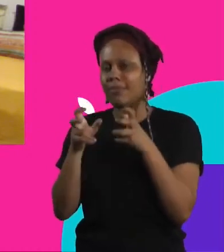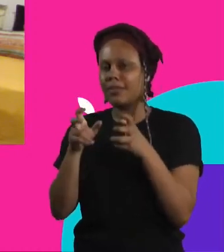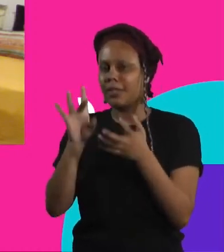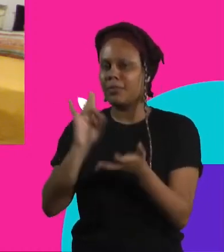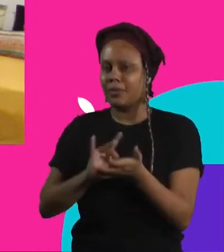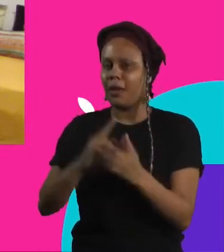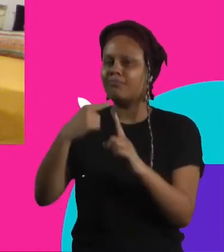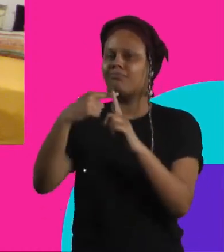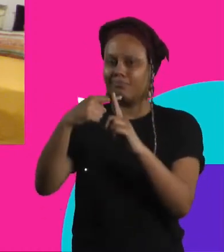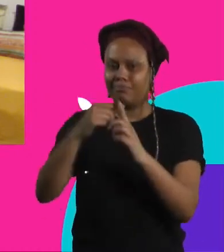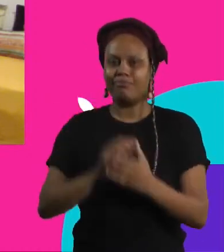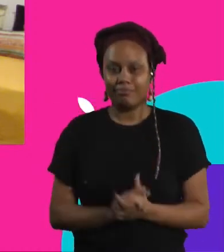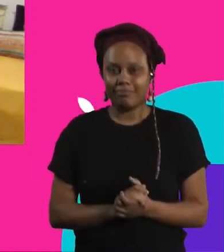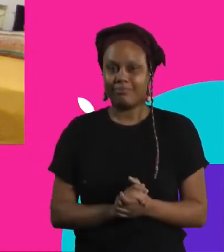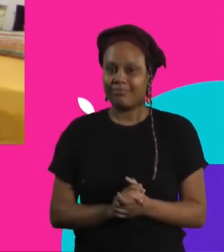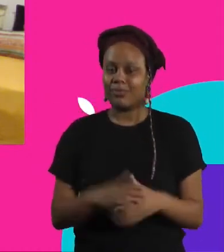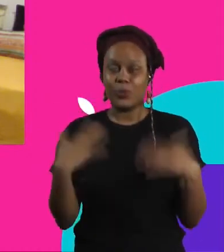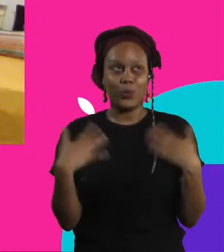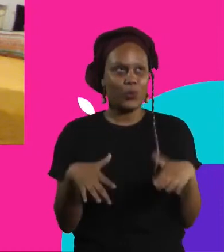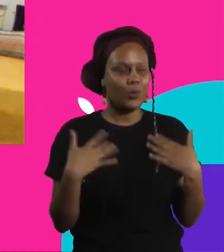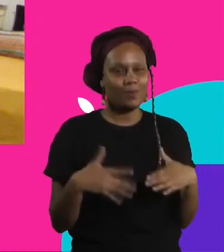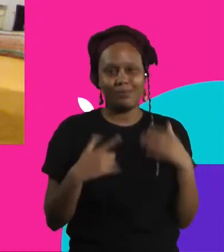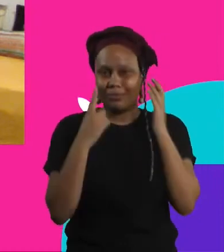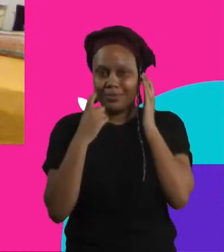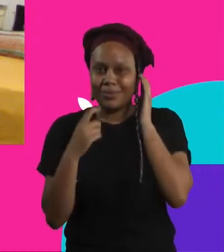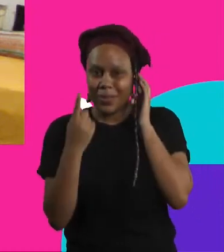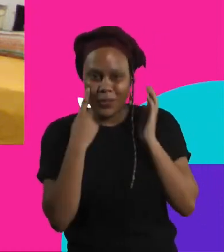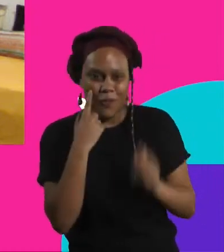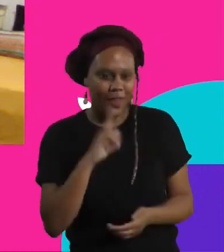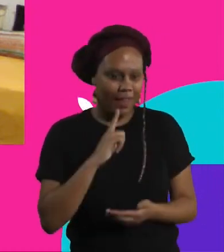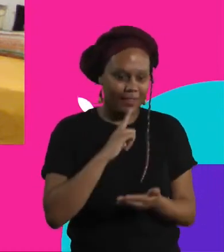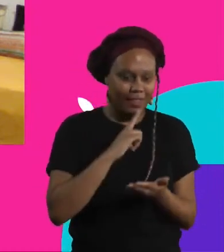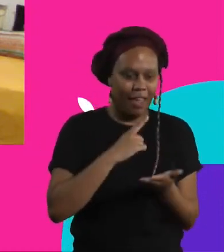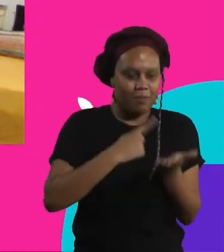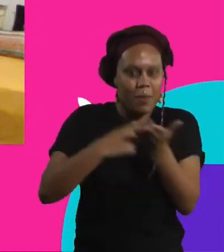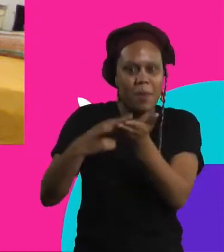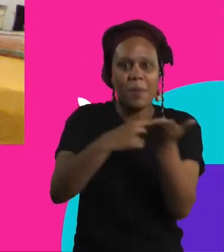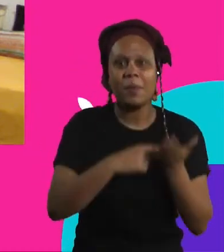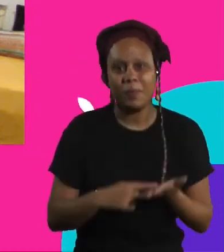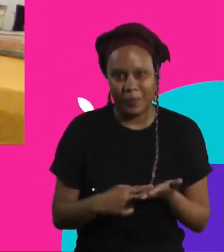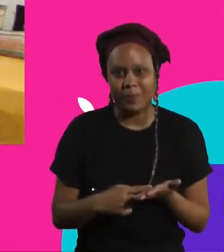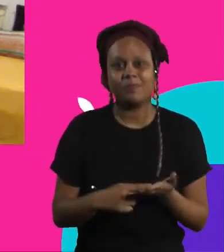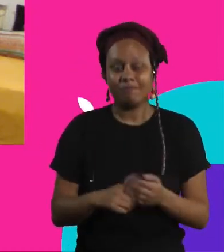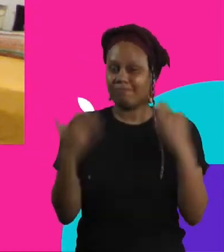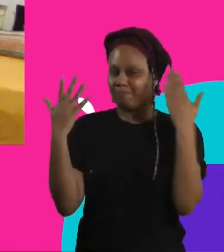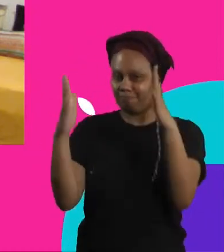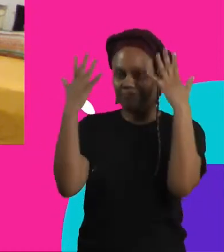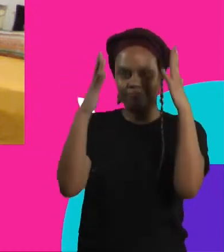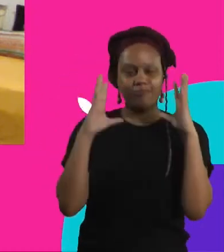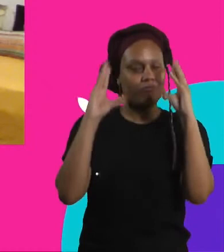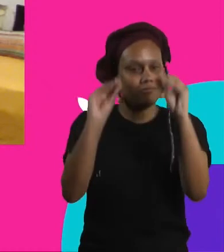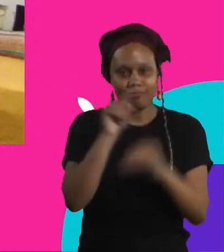Uau, muito interessante, gente. Que incrível ver tanta gente comprometida, né, com essa transformação. Parabéns por tudo que